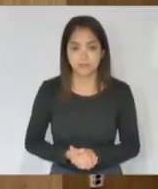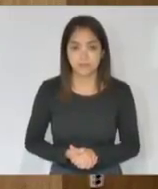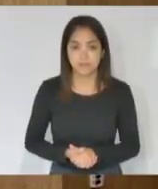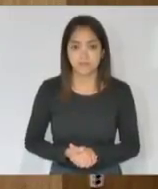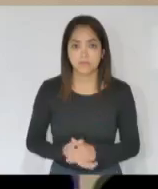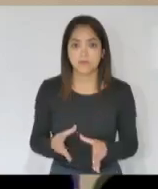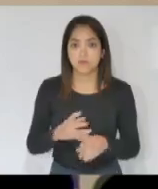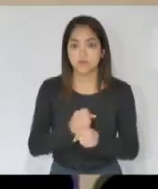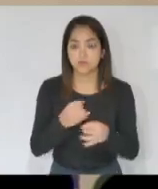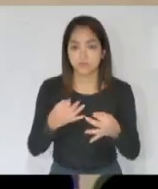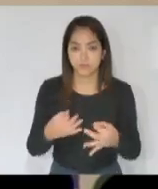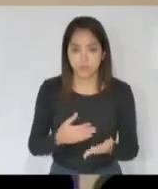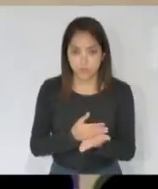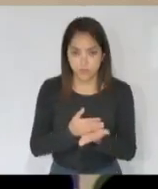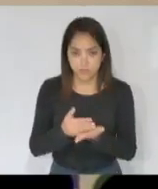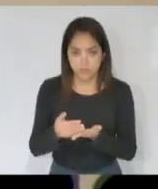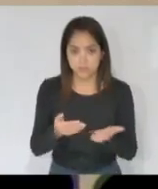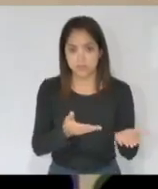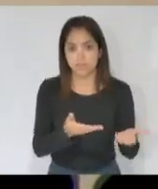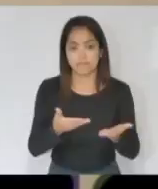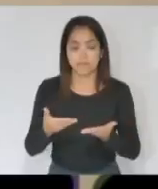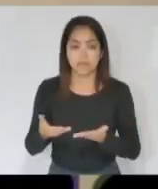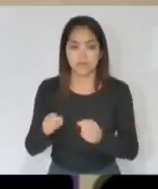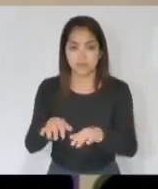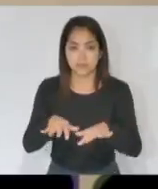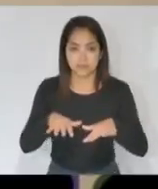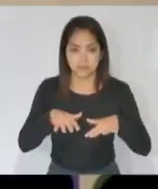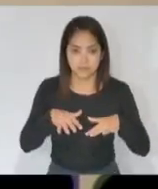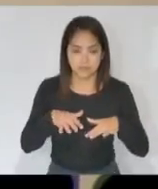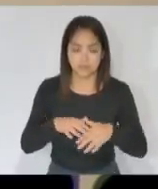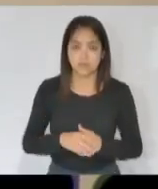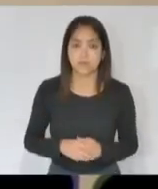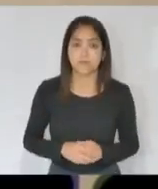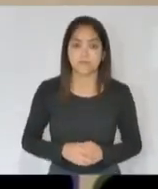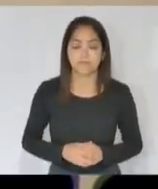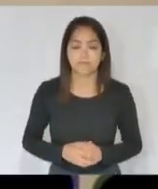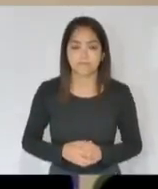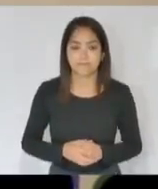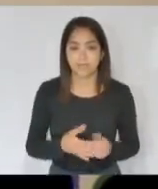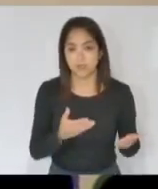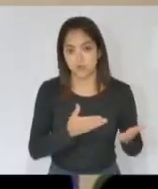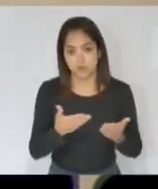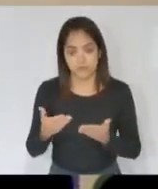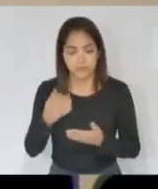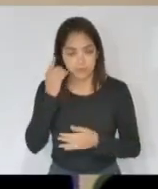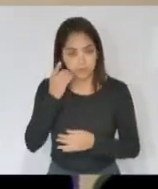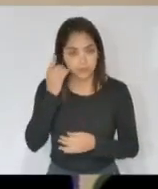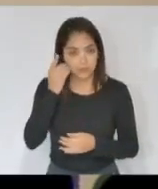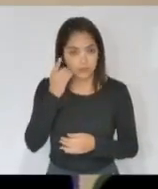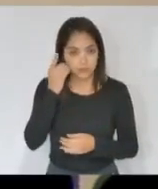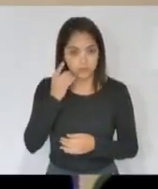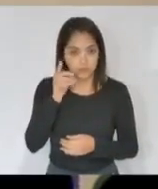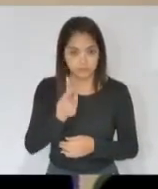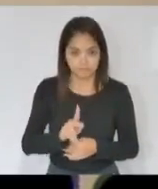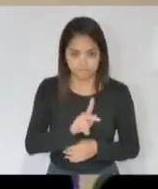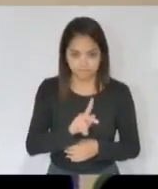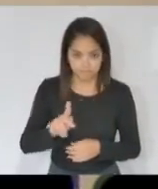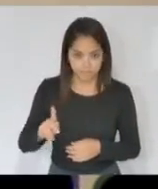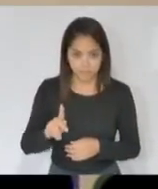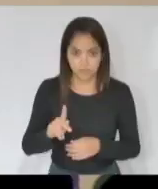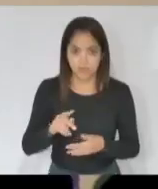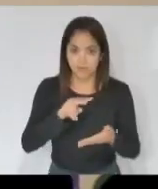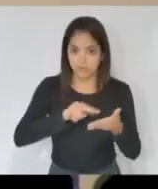Havendo o quórum regimental, declaro aberta a presente sessão. Convido o deputado Padre Pedro Baldiceira